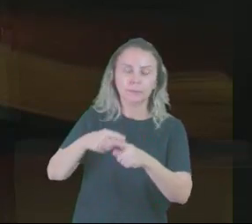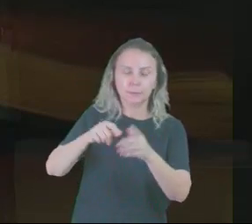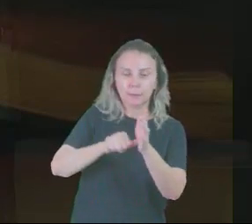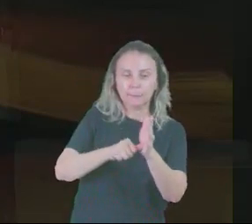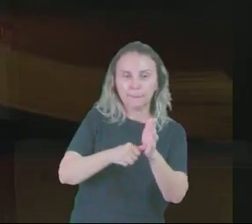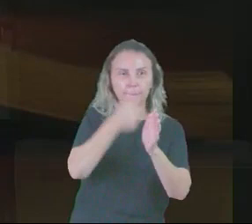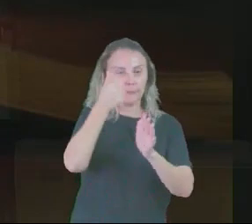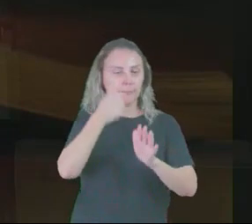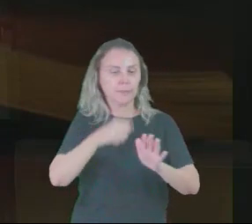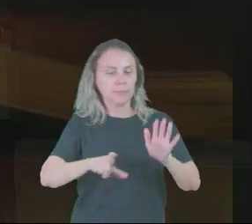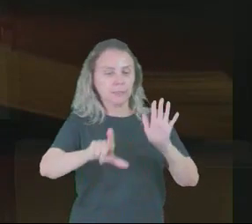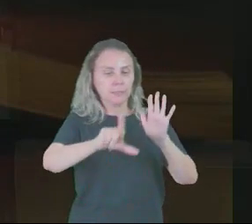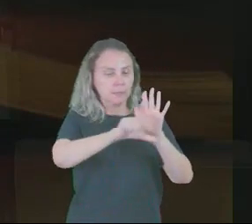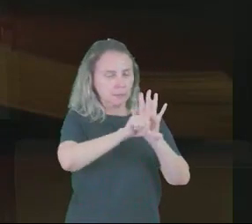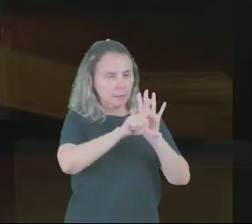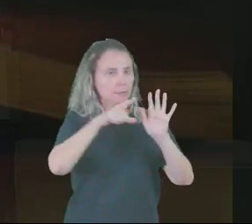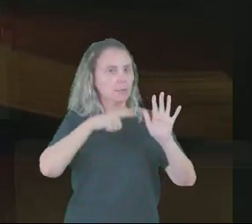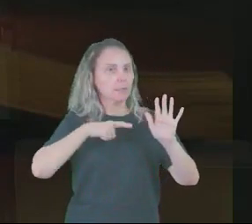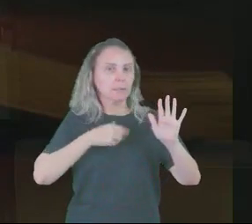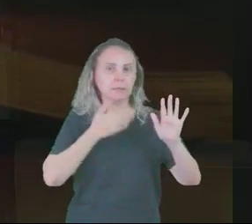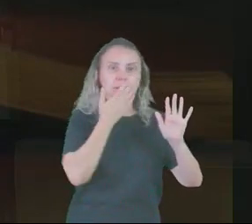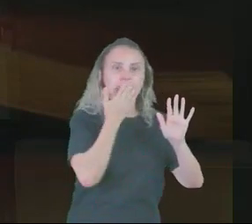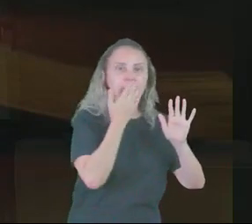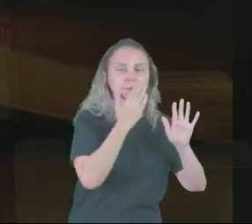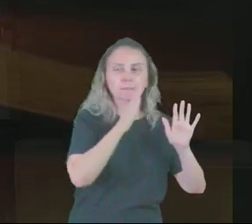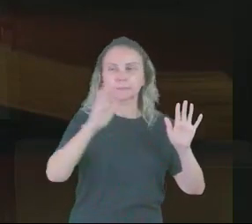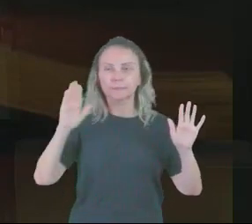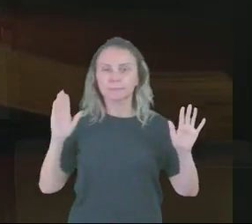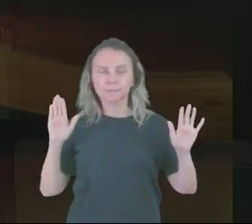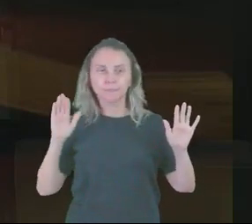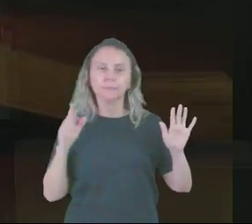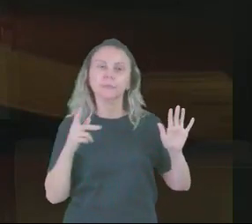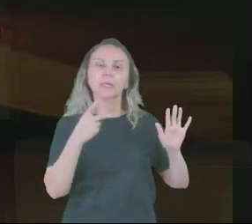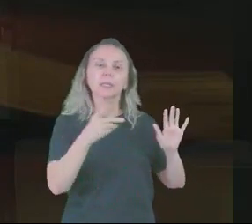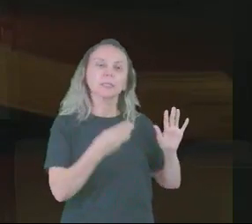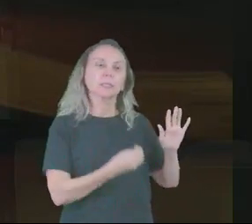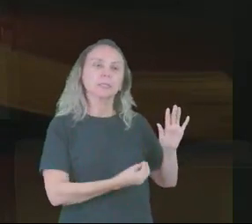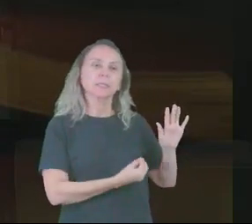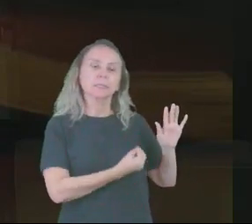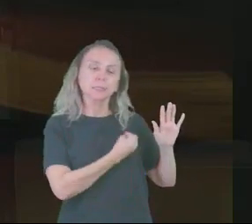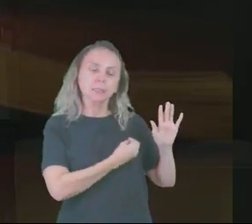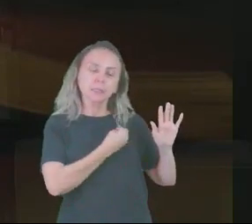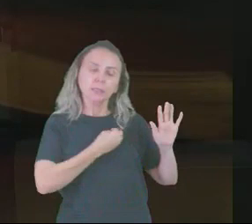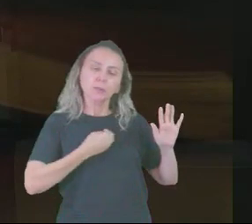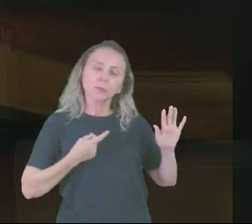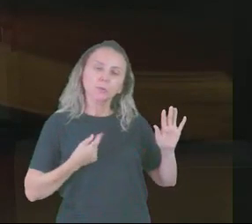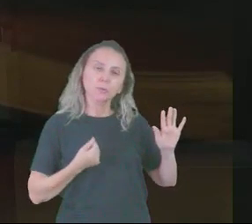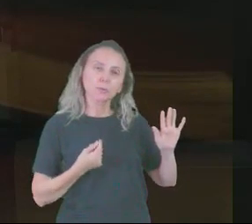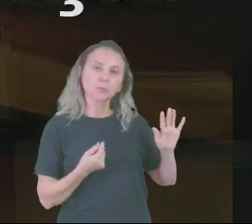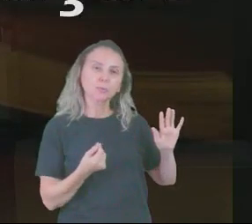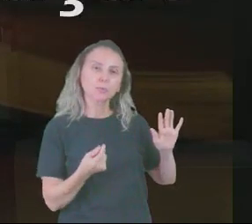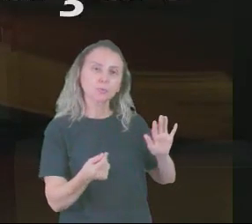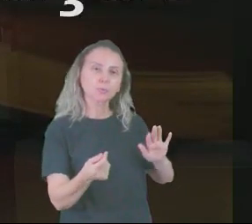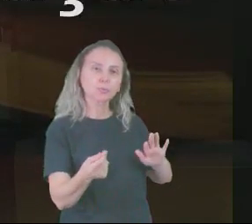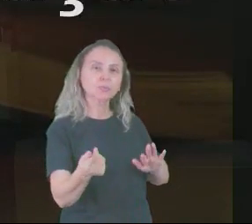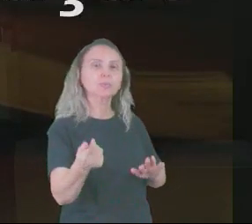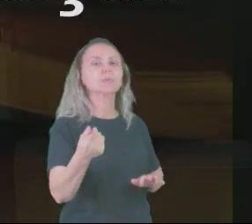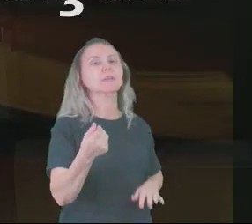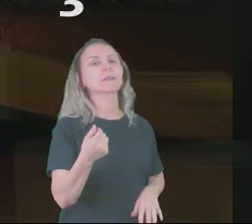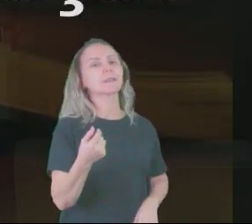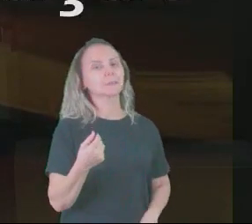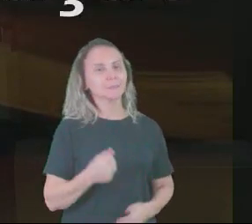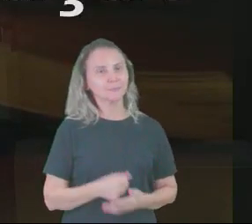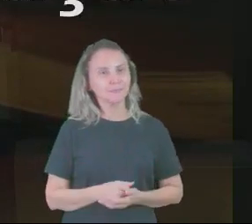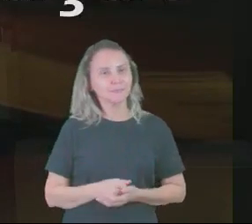com promessa para que te Vá bem e vivas muito tempo sobre a terra